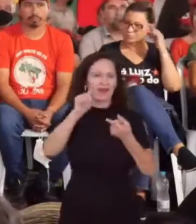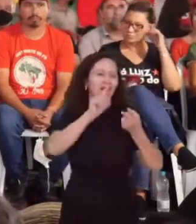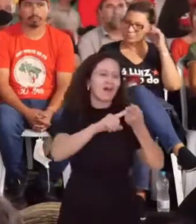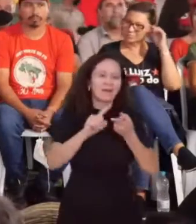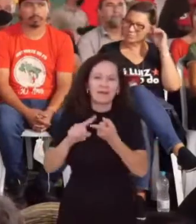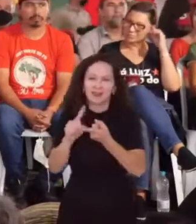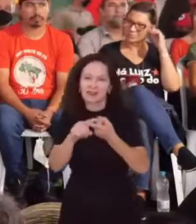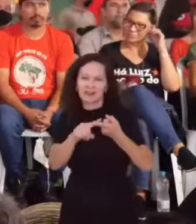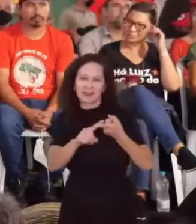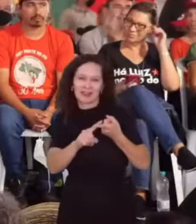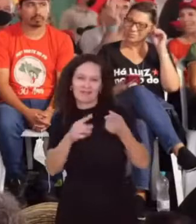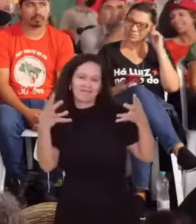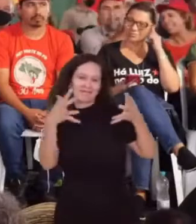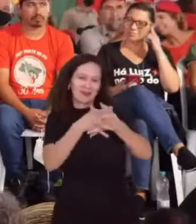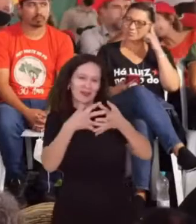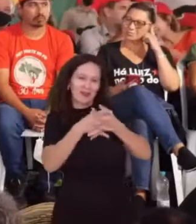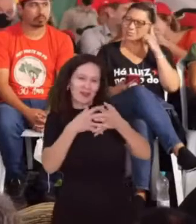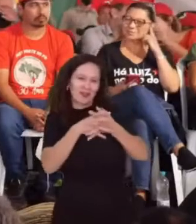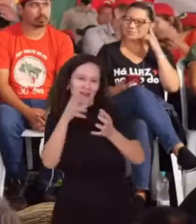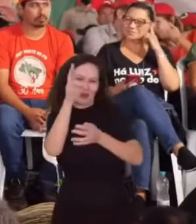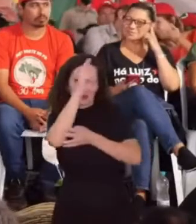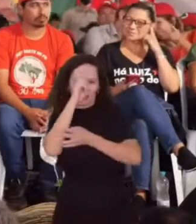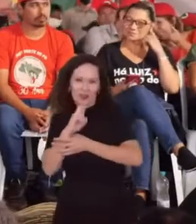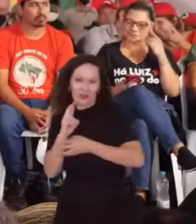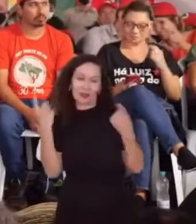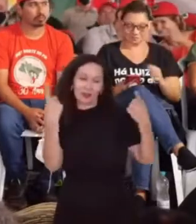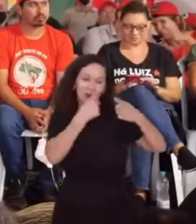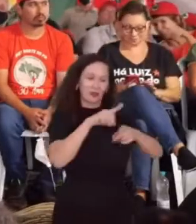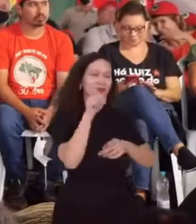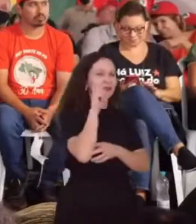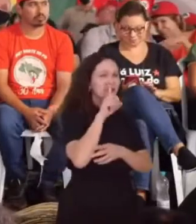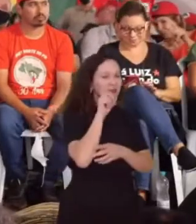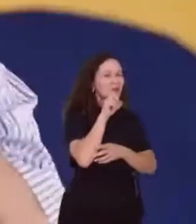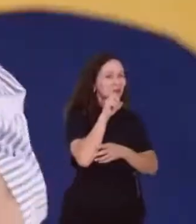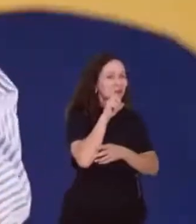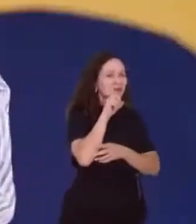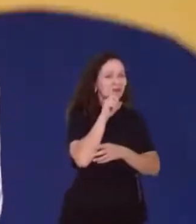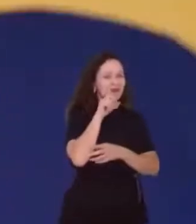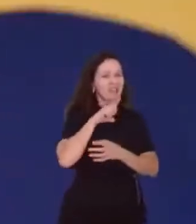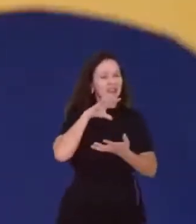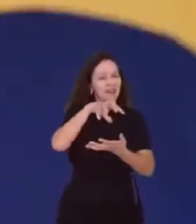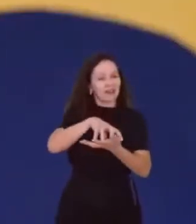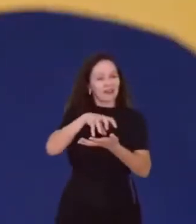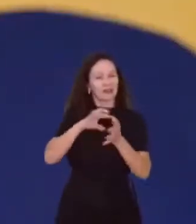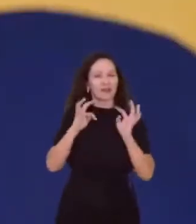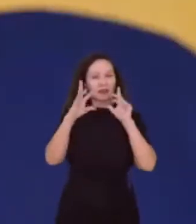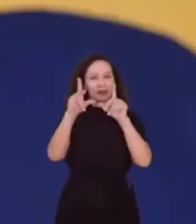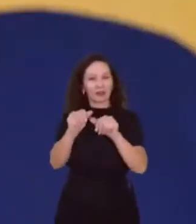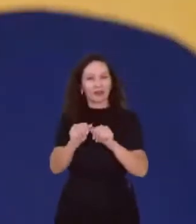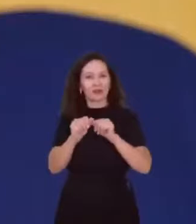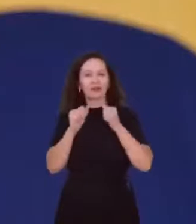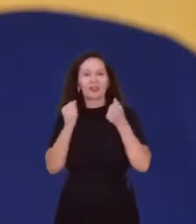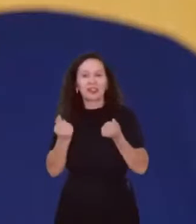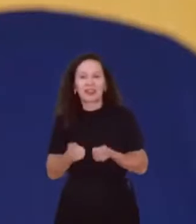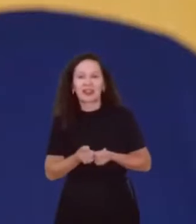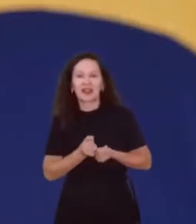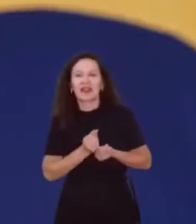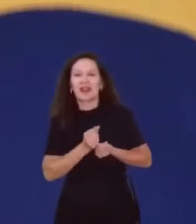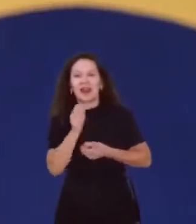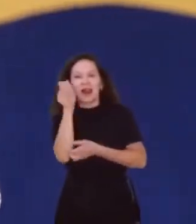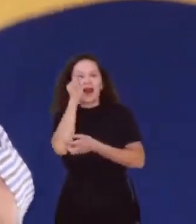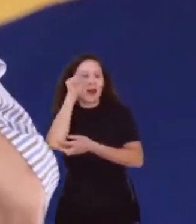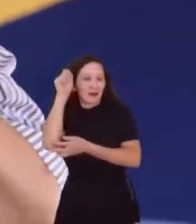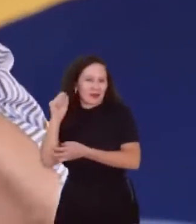Rússia com os Estados Unidos, que coloca no meio disso a pobre e desgraçada Ucrânia. Nós